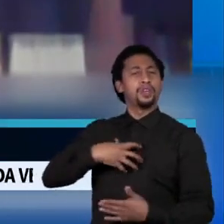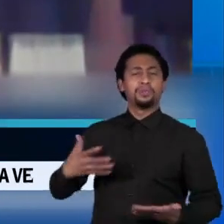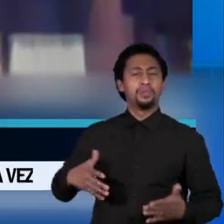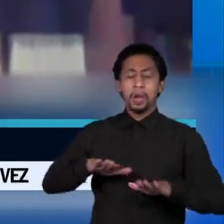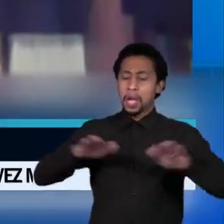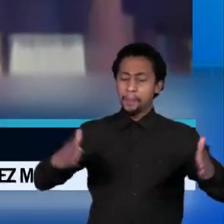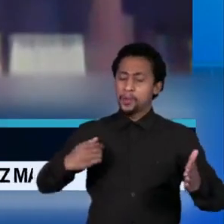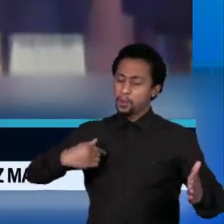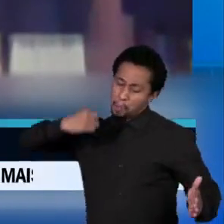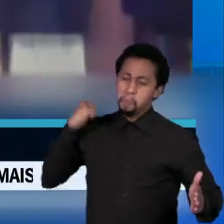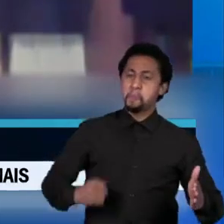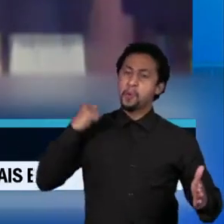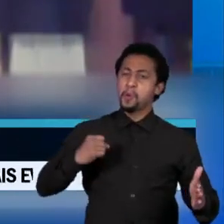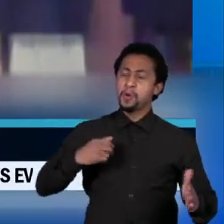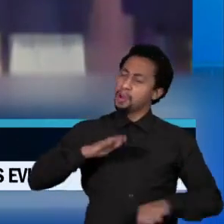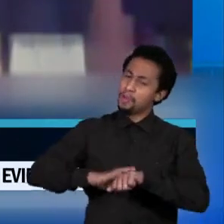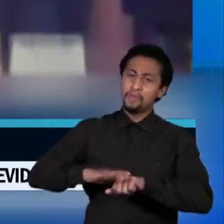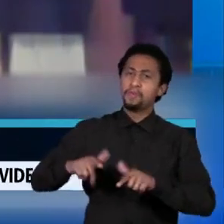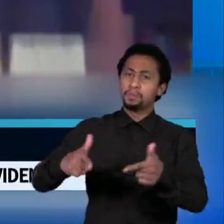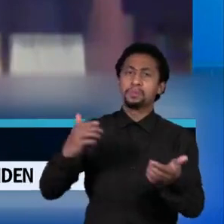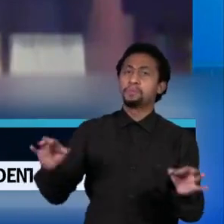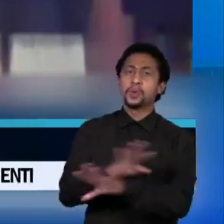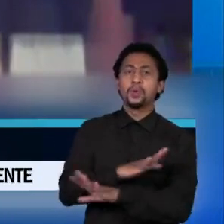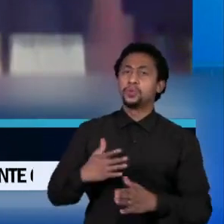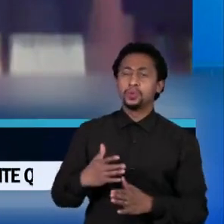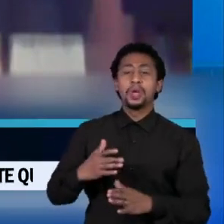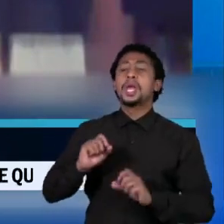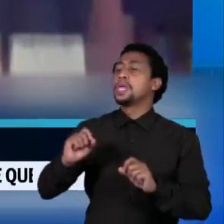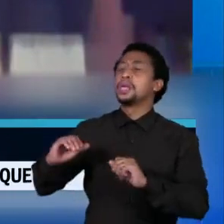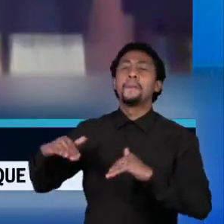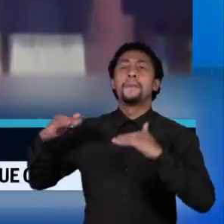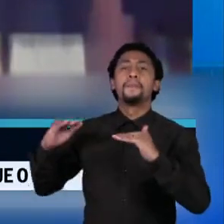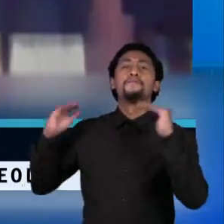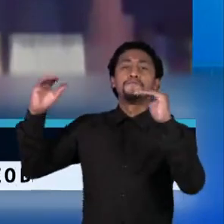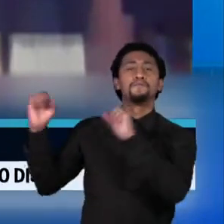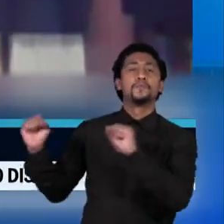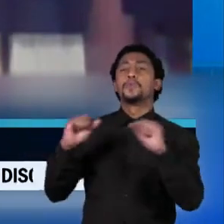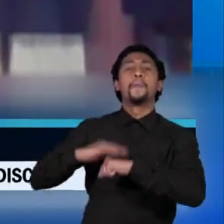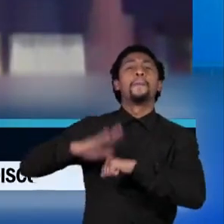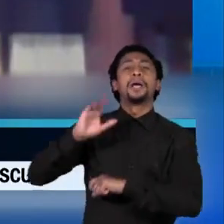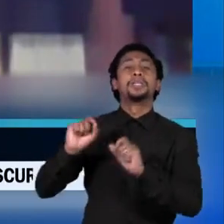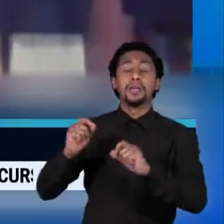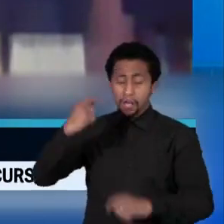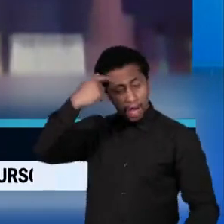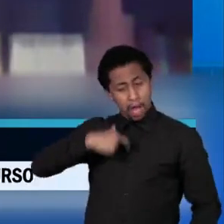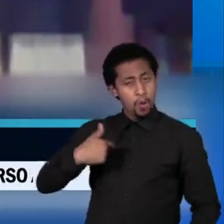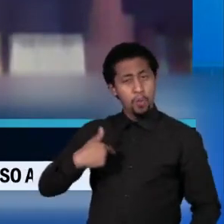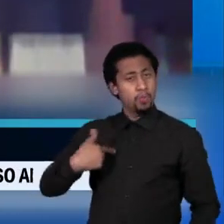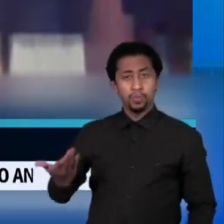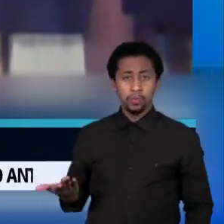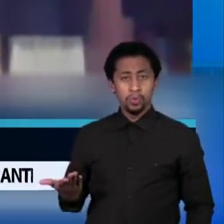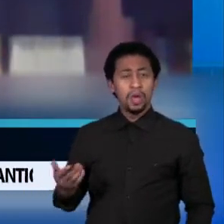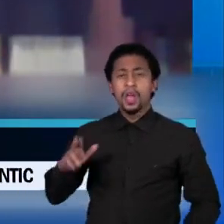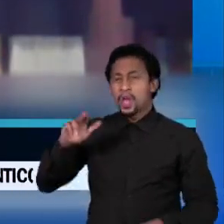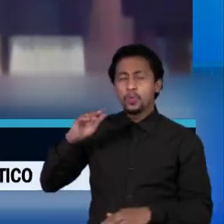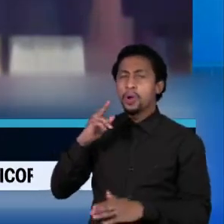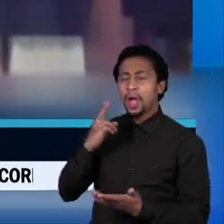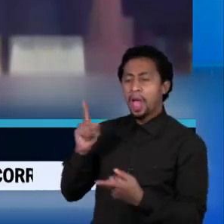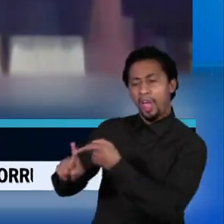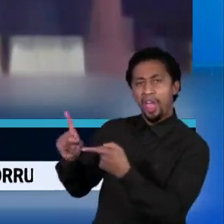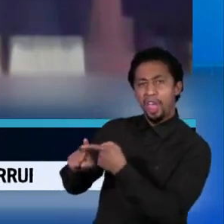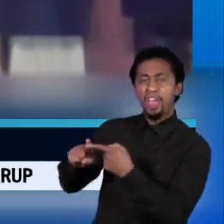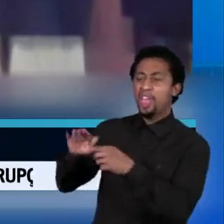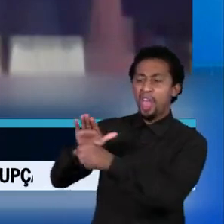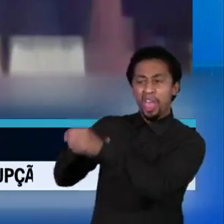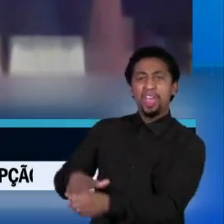meu. Em nenhum momento eu ameacei ninguém de fazer nada de errado ainda. Agora, tudo tem um limite. Vai chegar um